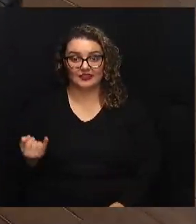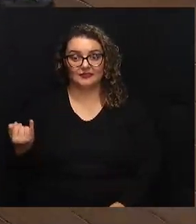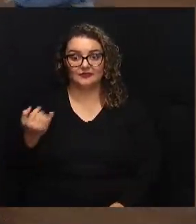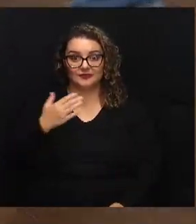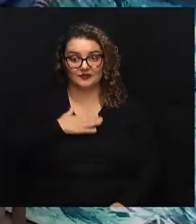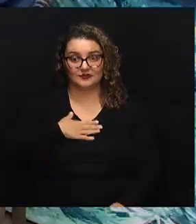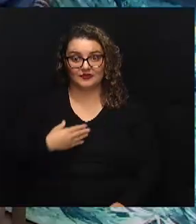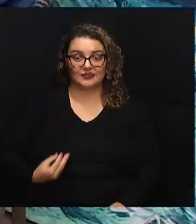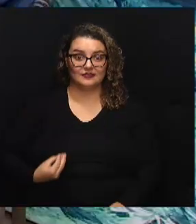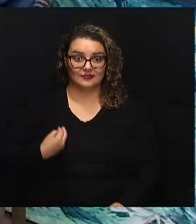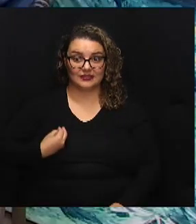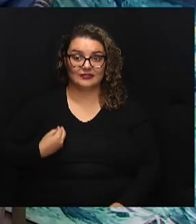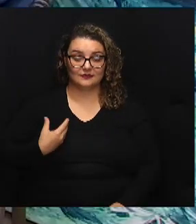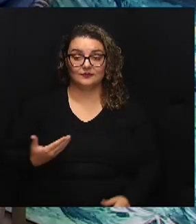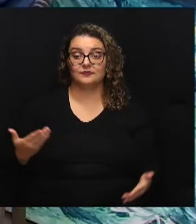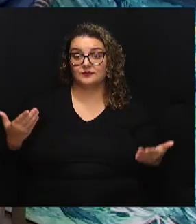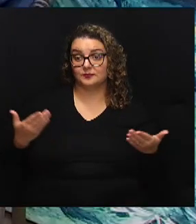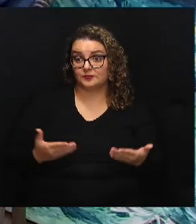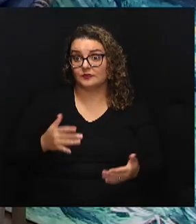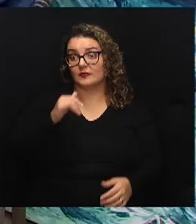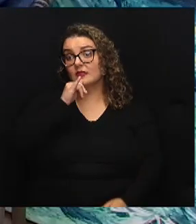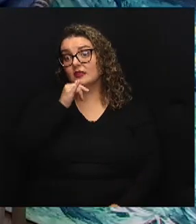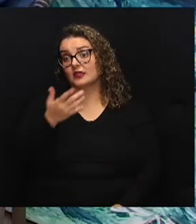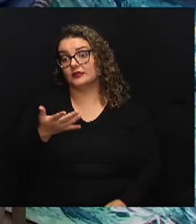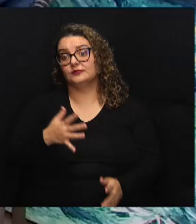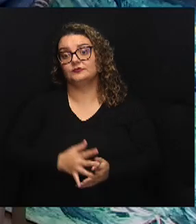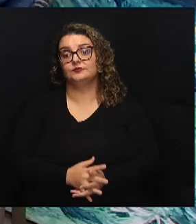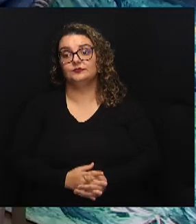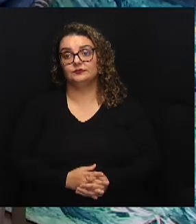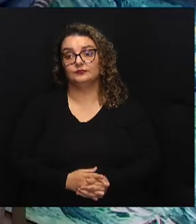vida. Agora, por exemplo,